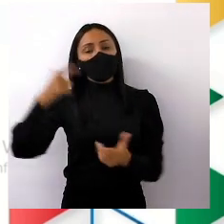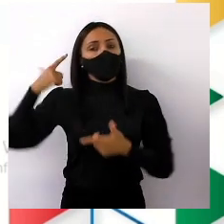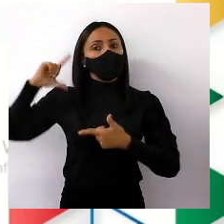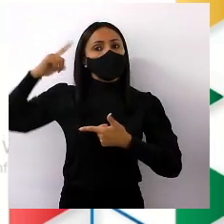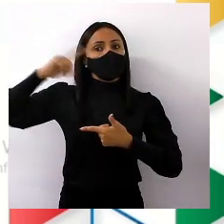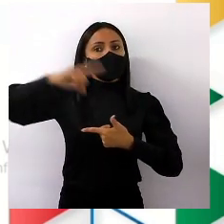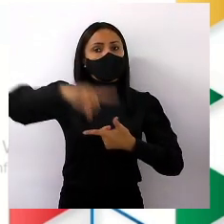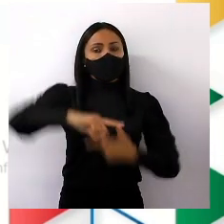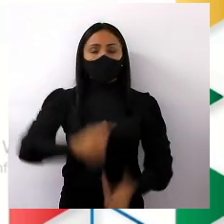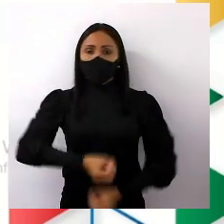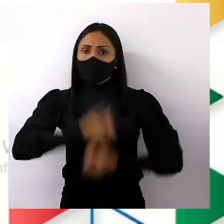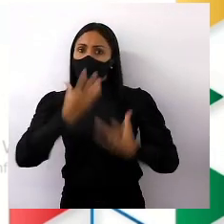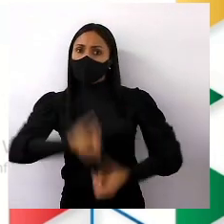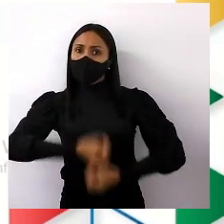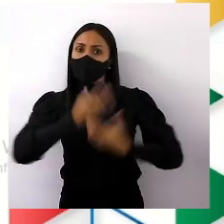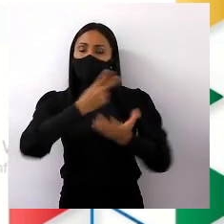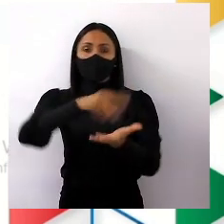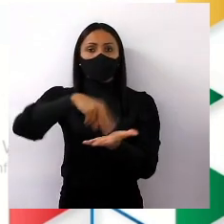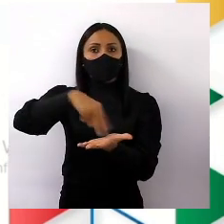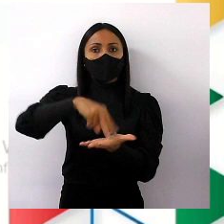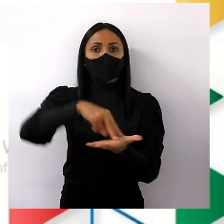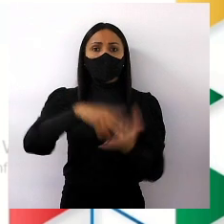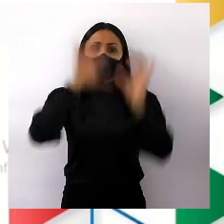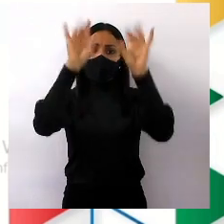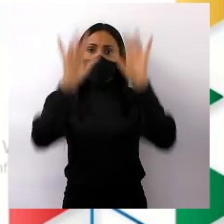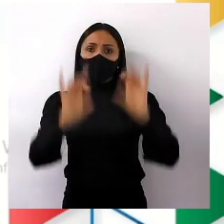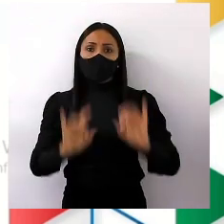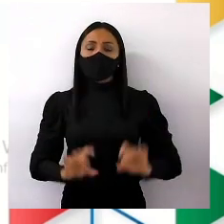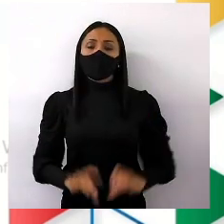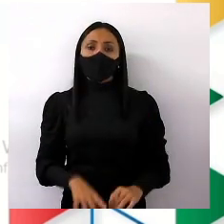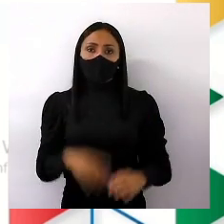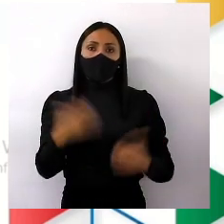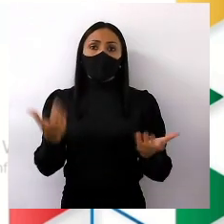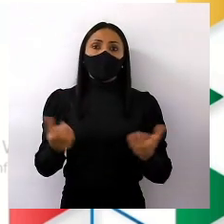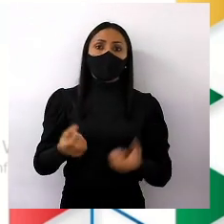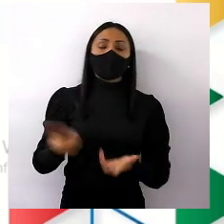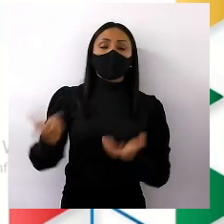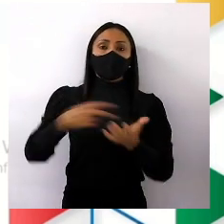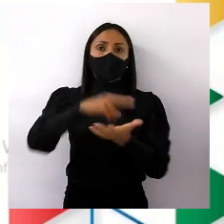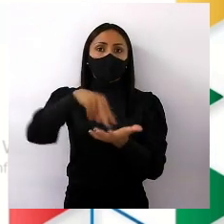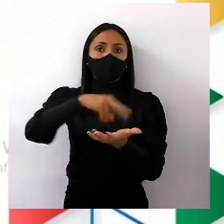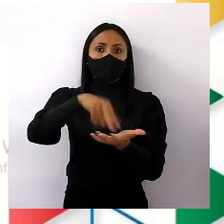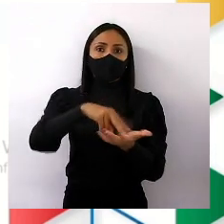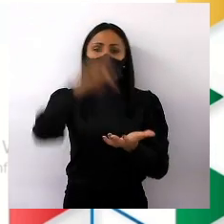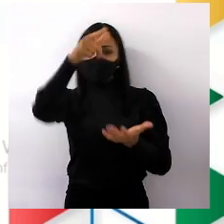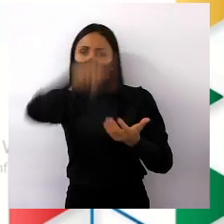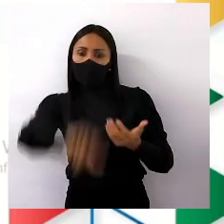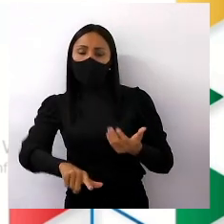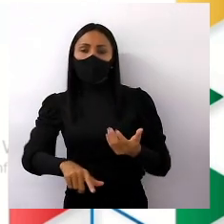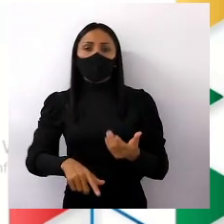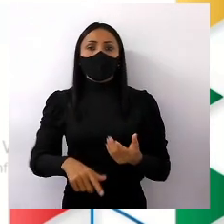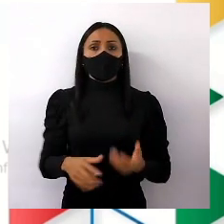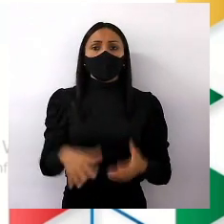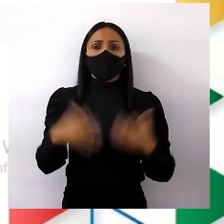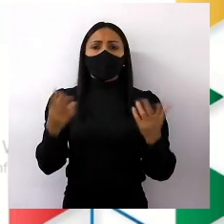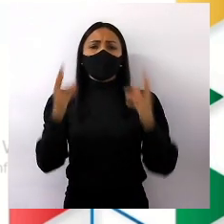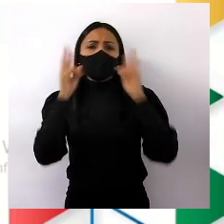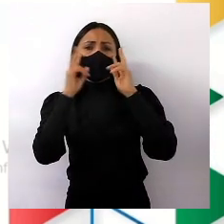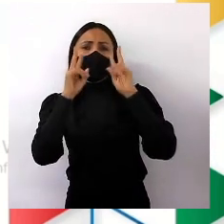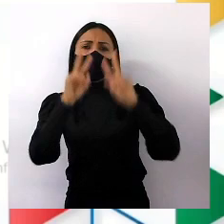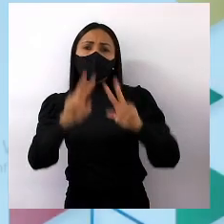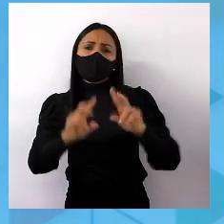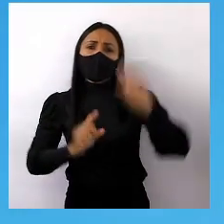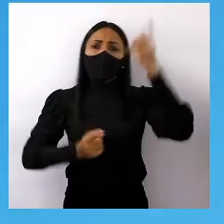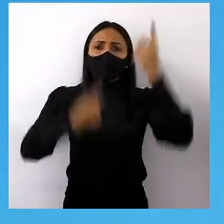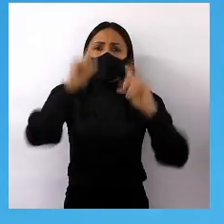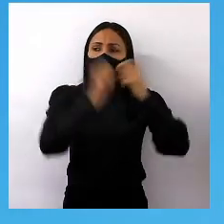tradições e expressões da dança, especialmente da dança recriada. Porque ele dizia que, por mais que ele observe um passo de frevo feito